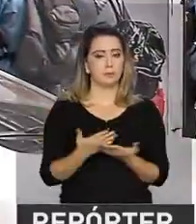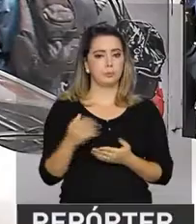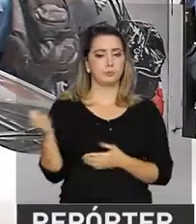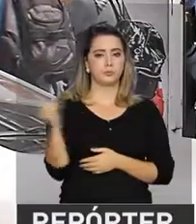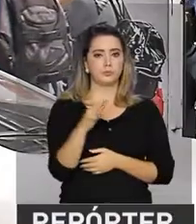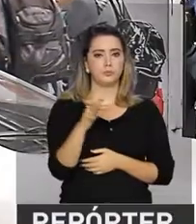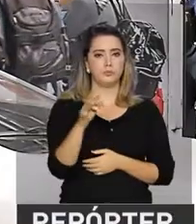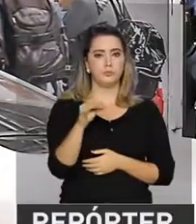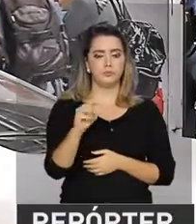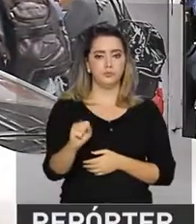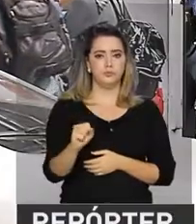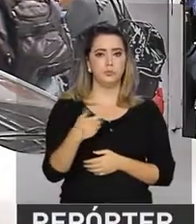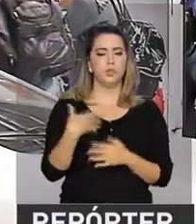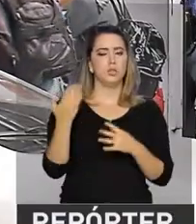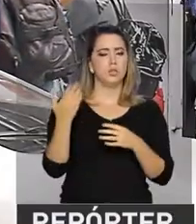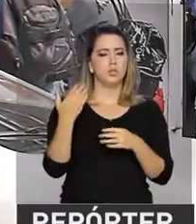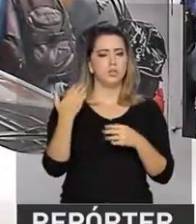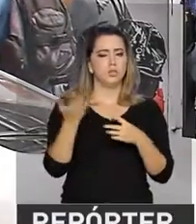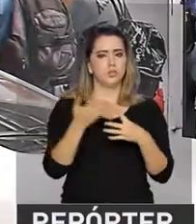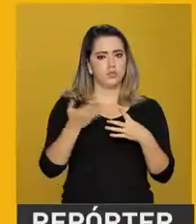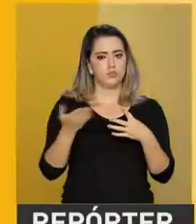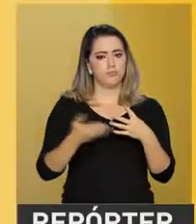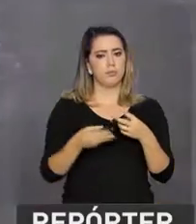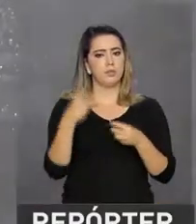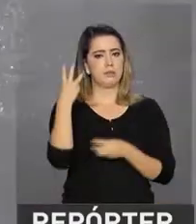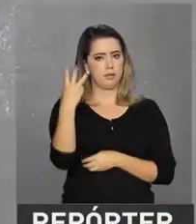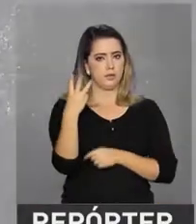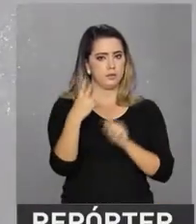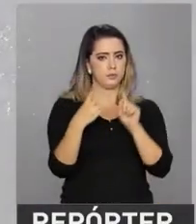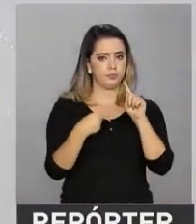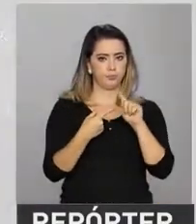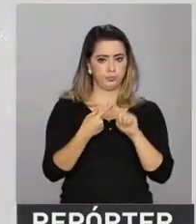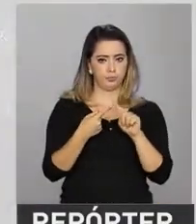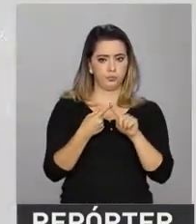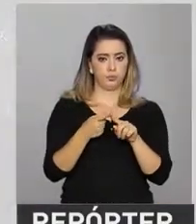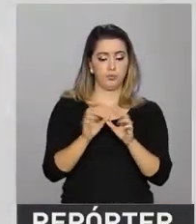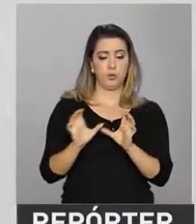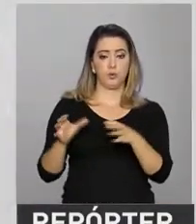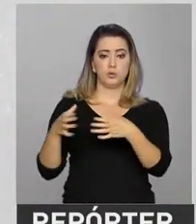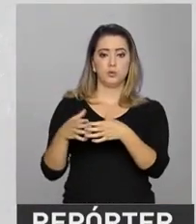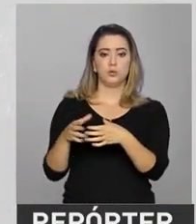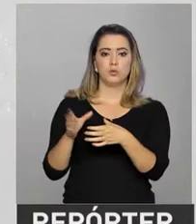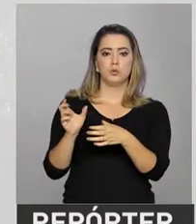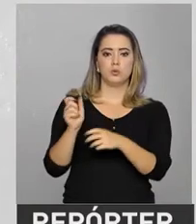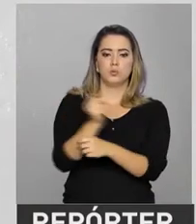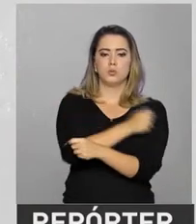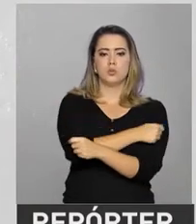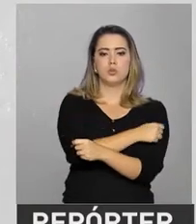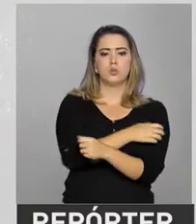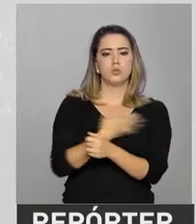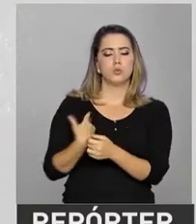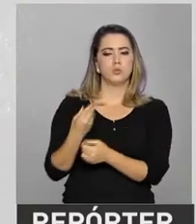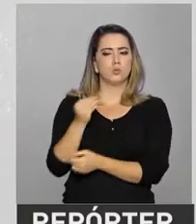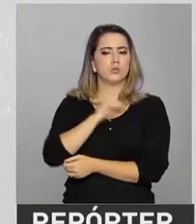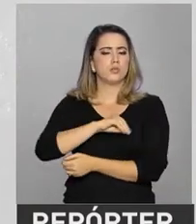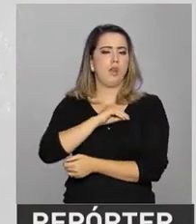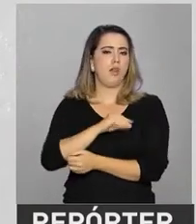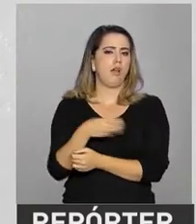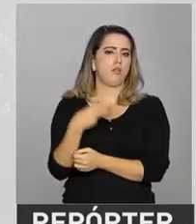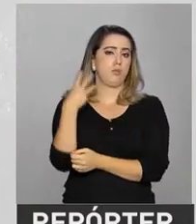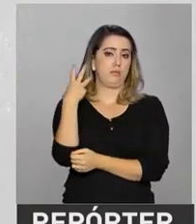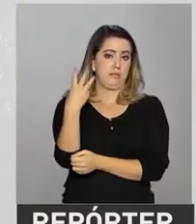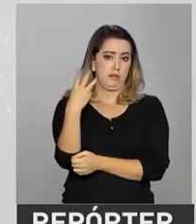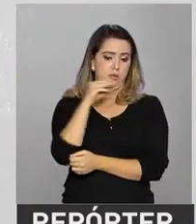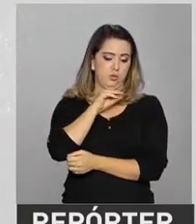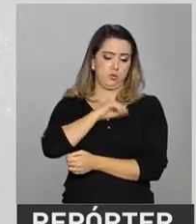novo fies vai ser dividido em três modalidades a primeira vai atender os estudantes com renda per capita mensal familiar de até três